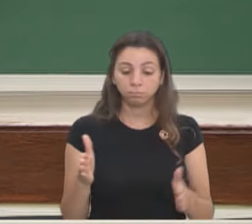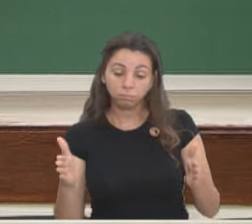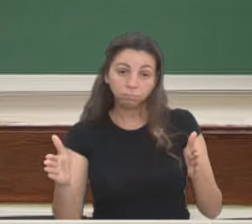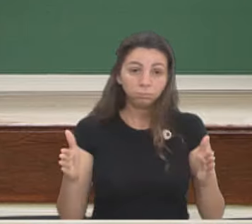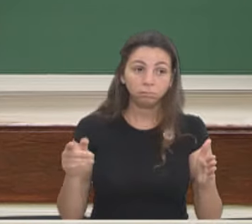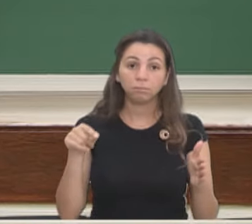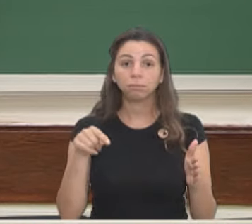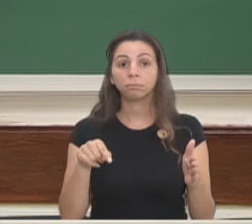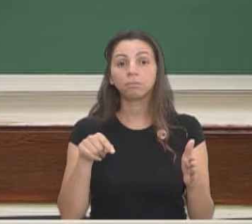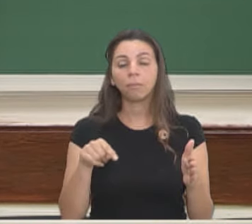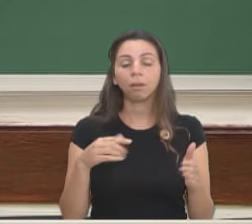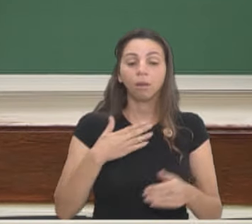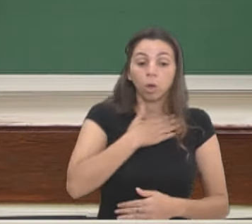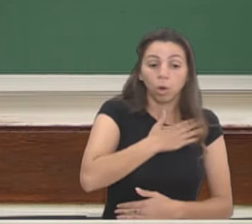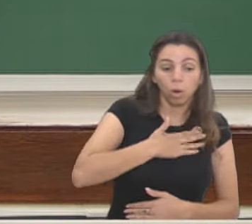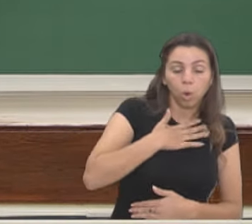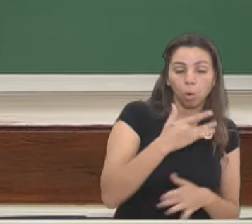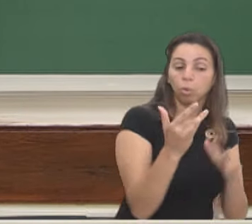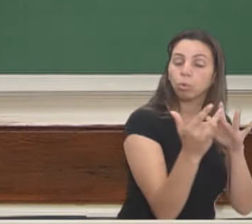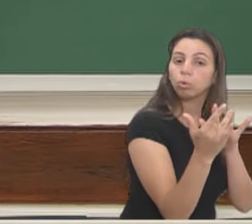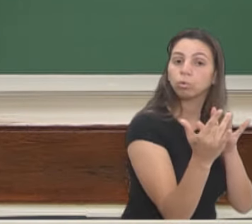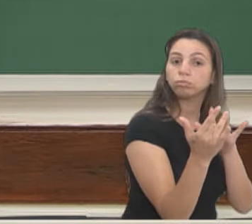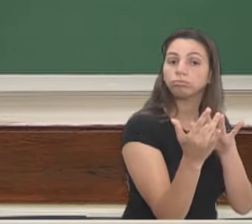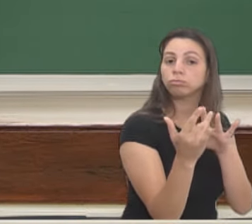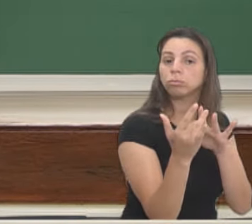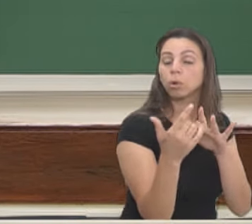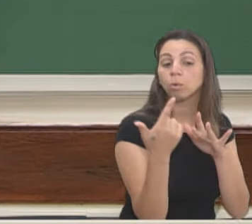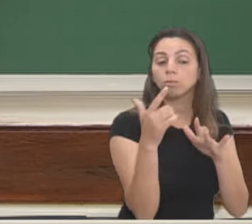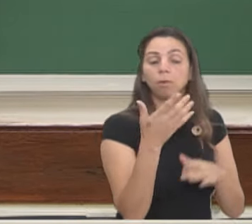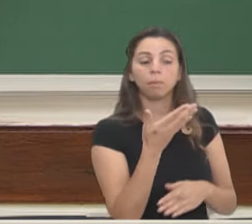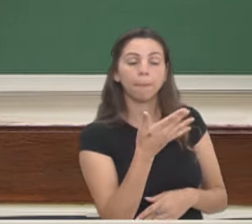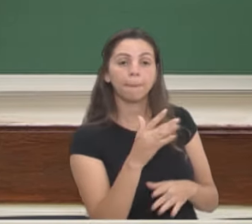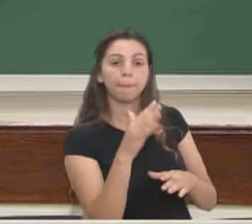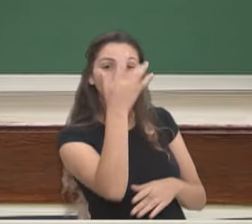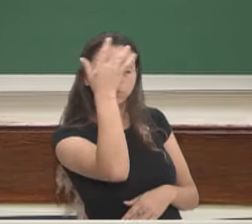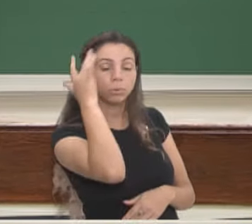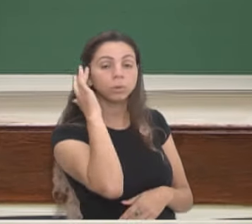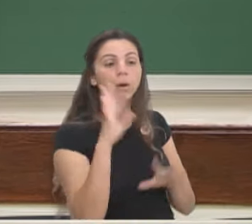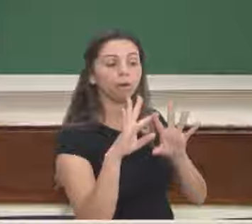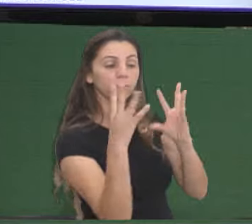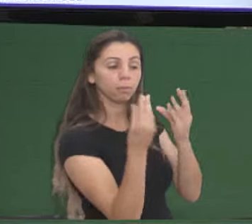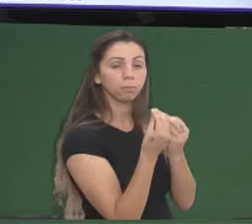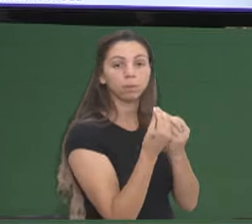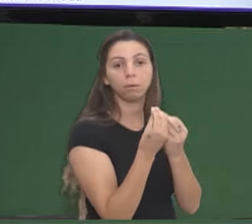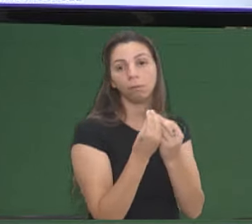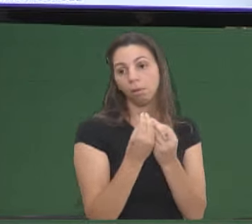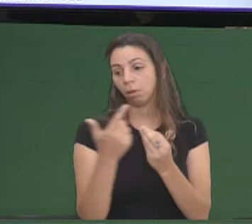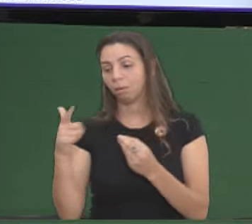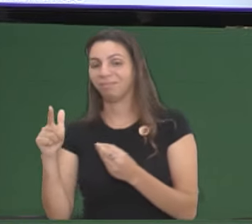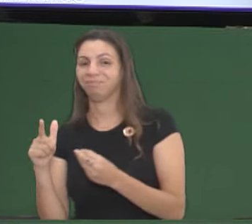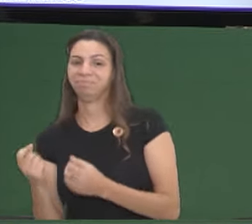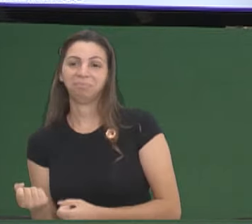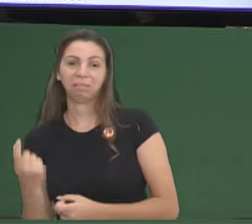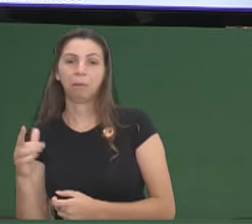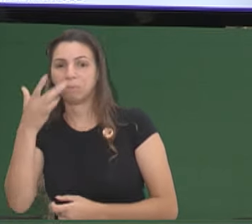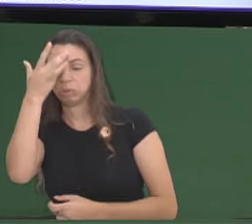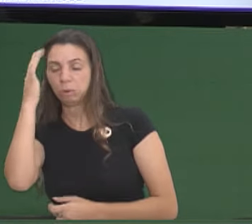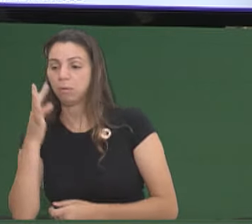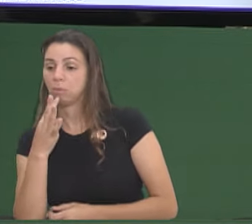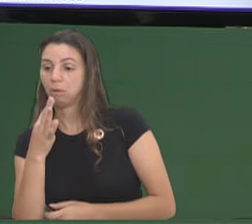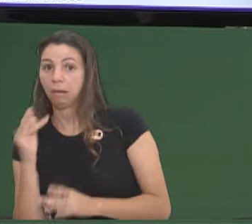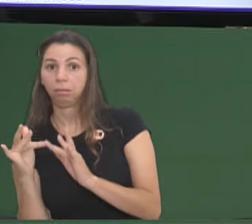a gente gosta mais de ser tocado com alguma pessoa mais da família e outros estranhos, né? Então É isso que